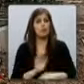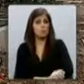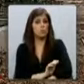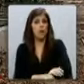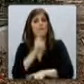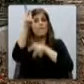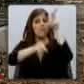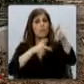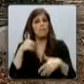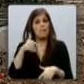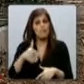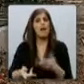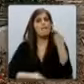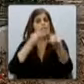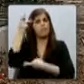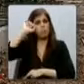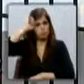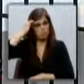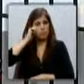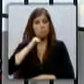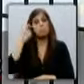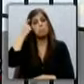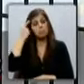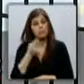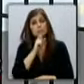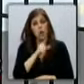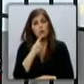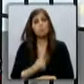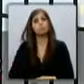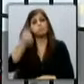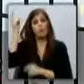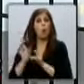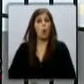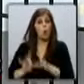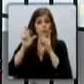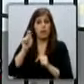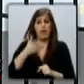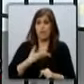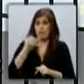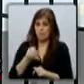da ainda avaliar os prejuízos e Pondera a hipótese de processar EDP distribuição